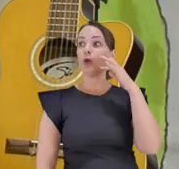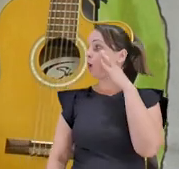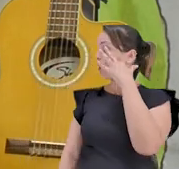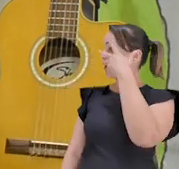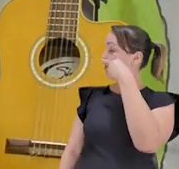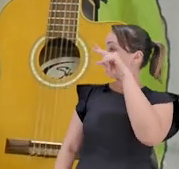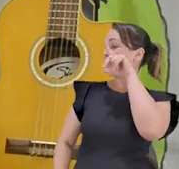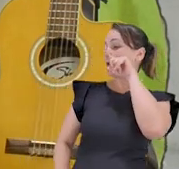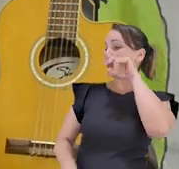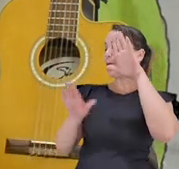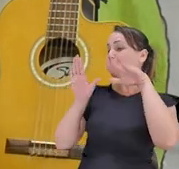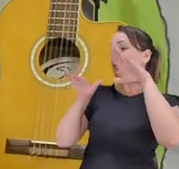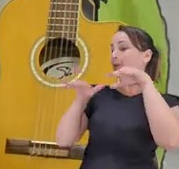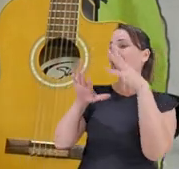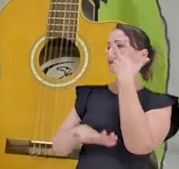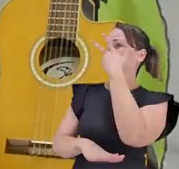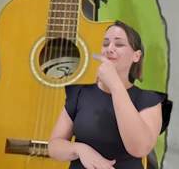passarinho. Oh.